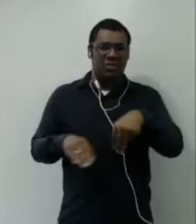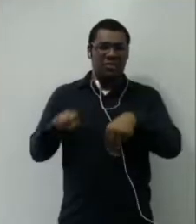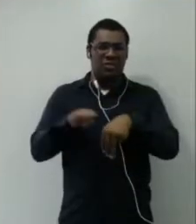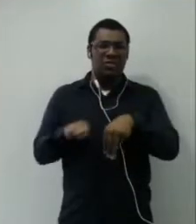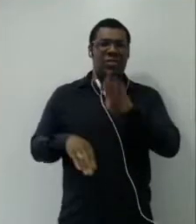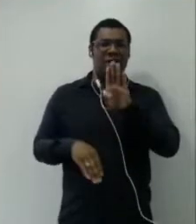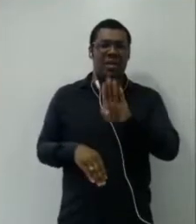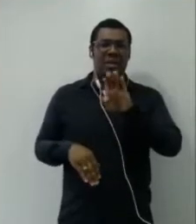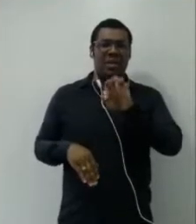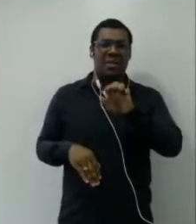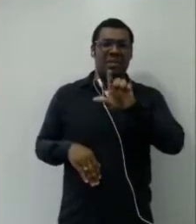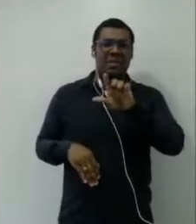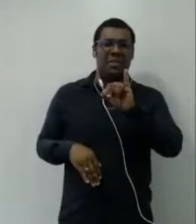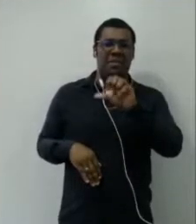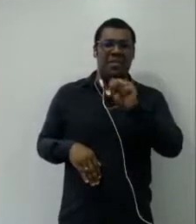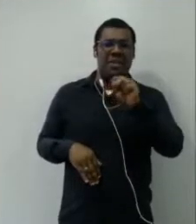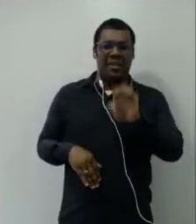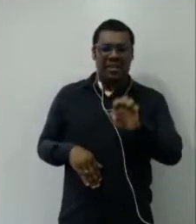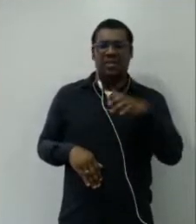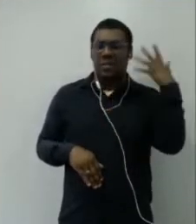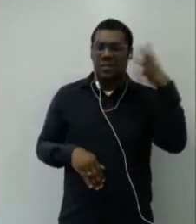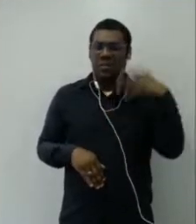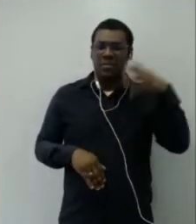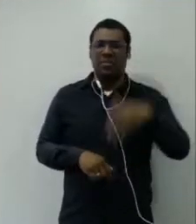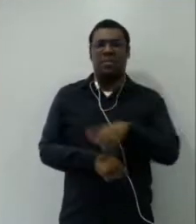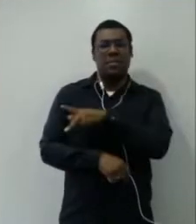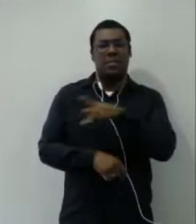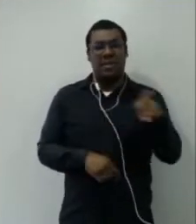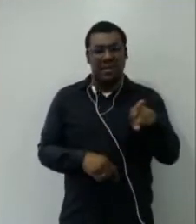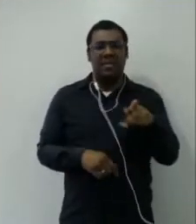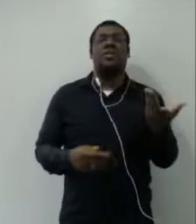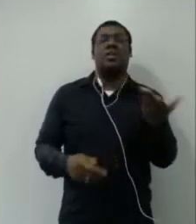Presidente, colegas, ministra Nancy, ministro